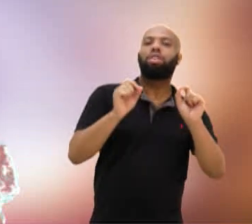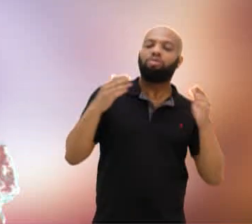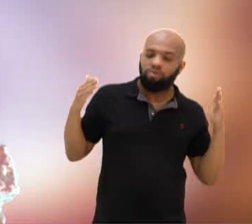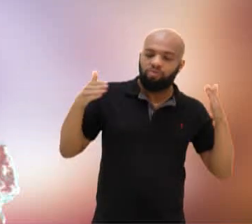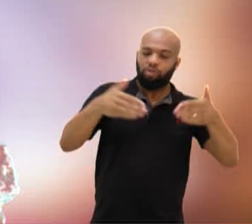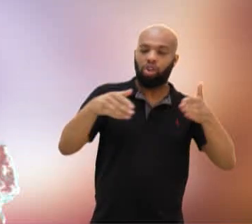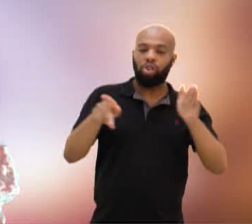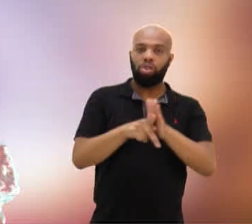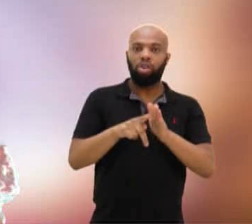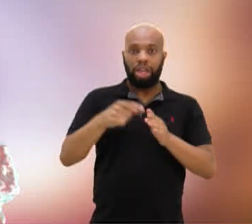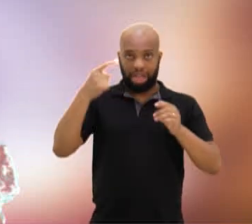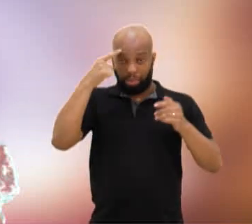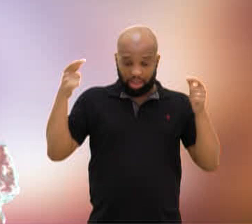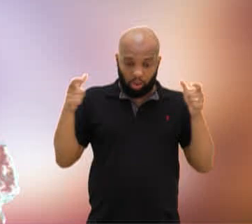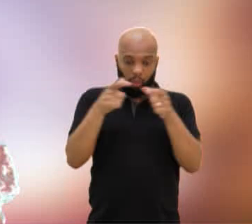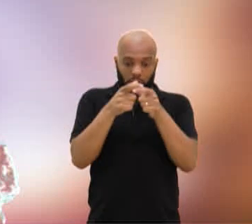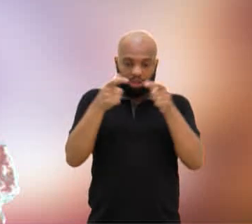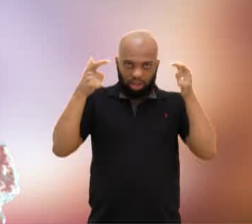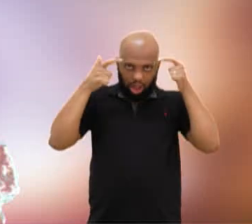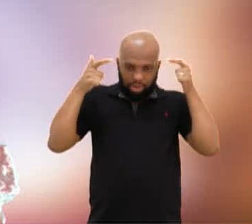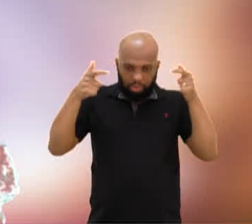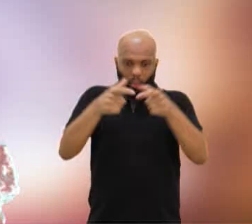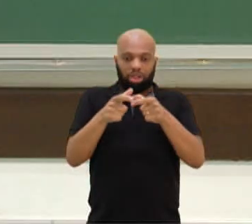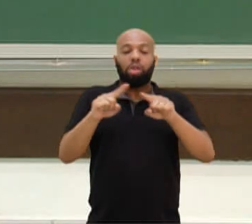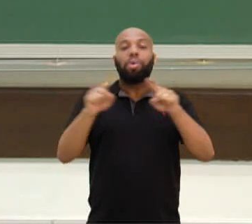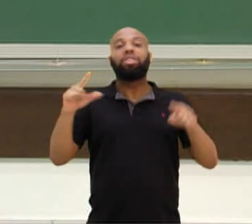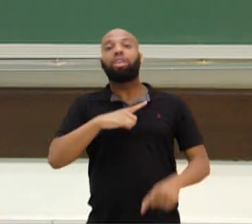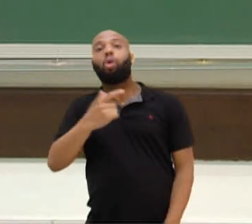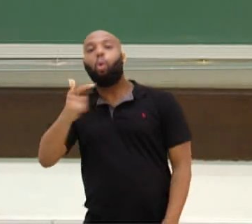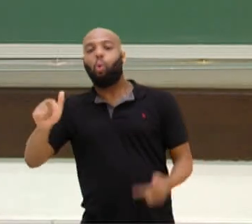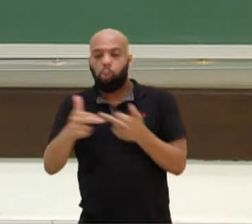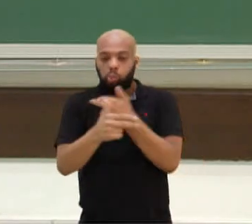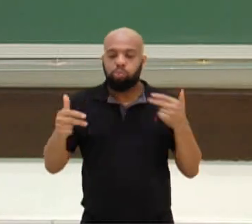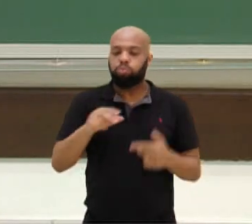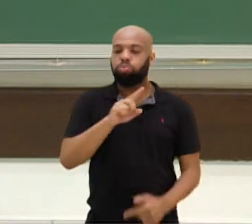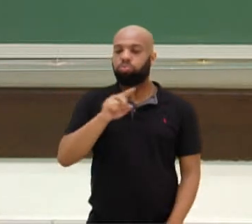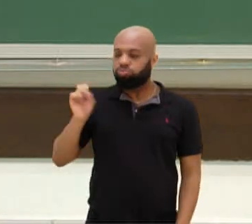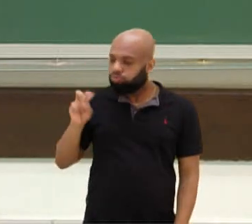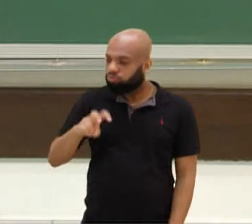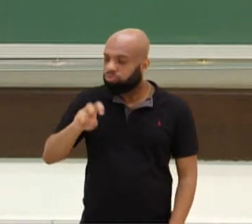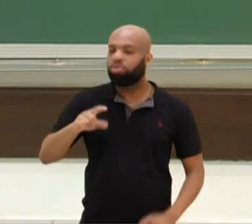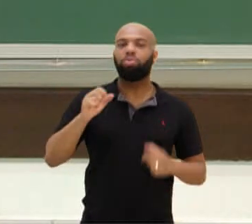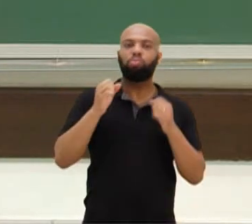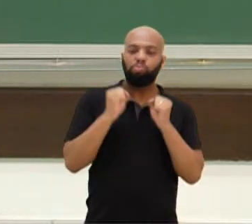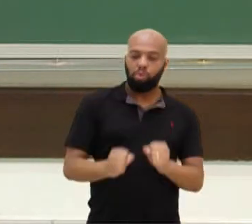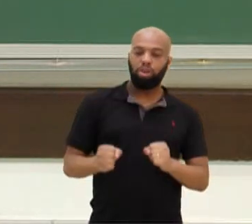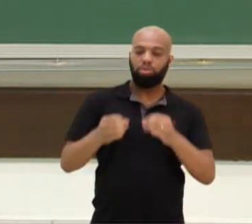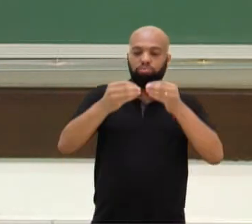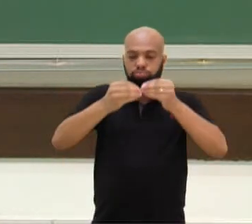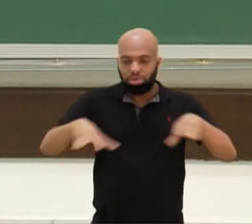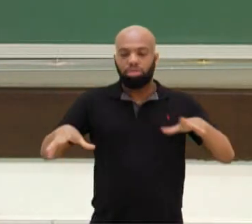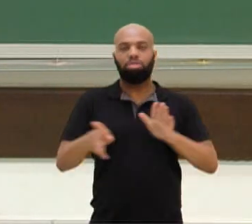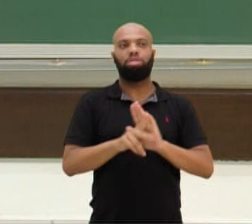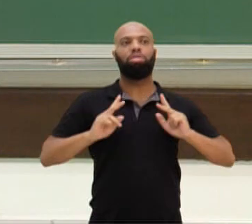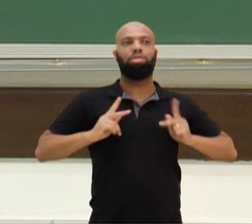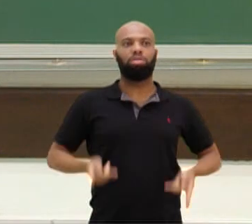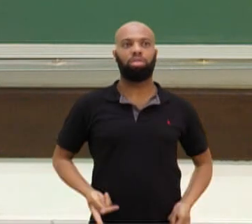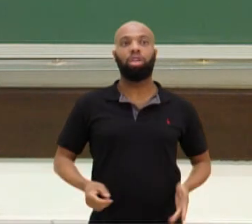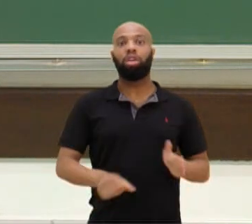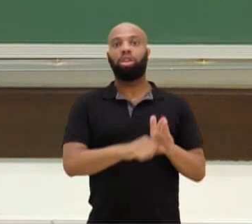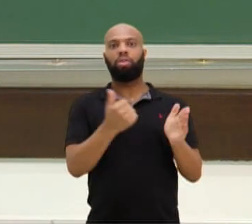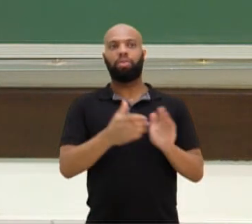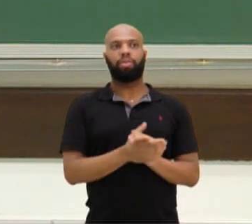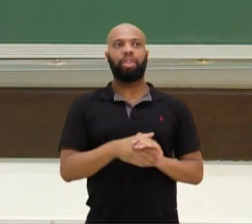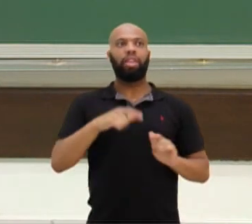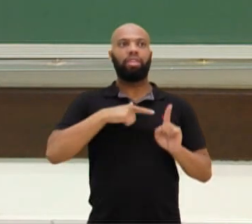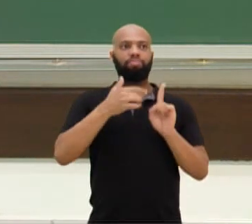microcefalia. Mas existem outras coisas que o vírus pode afetar no ser humano. Vamos aqui para a primeira. Síndrome